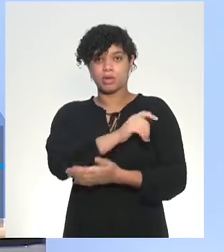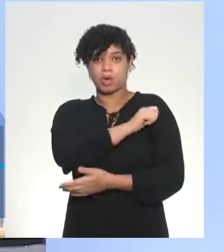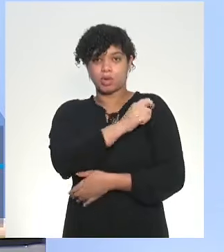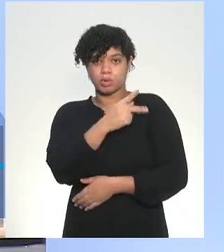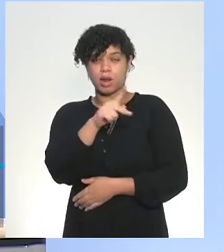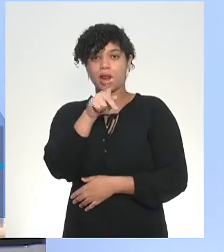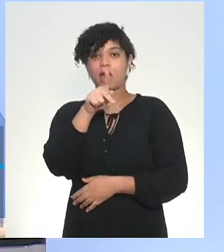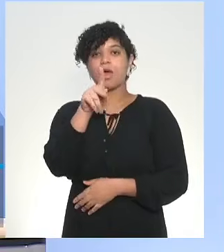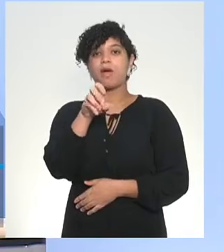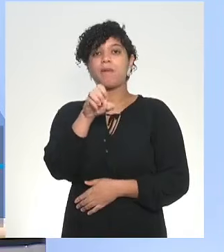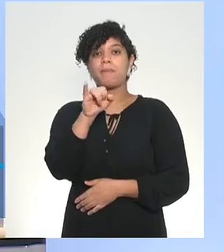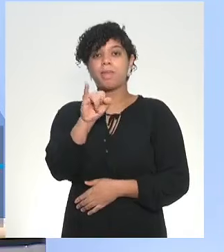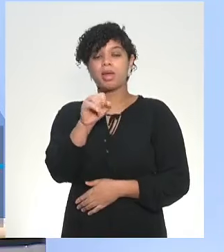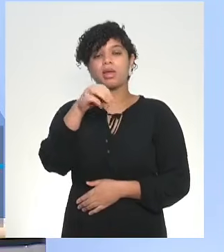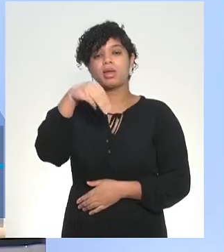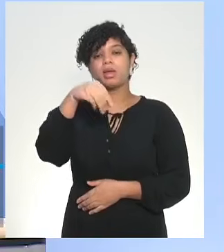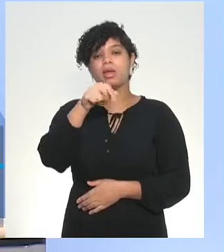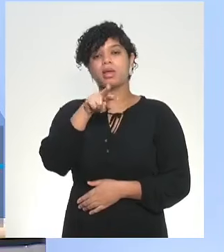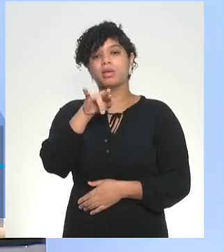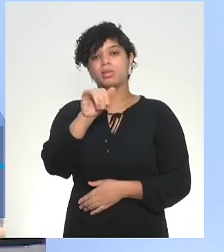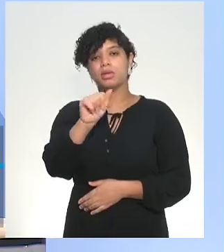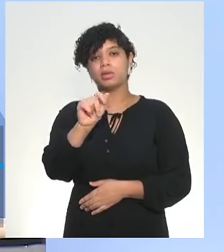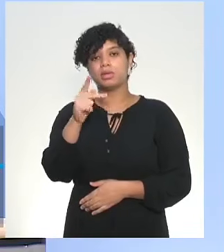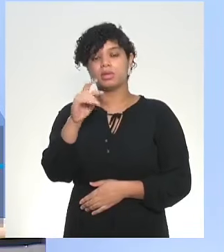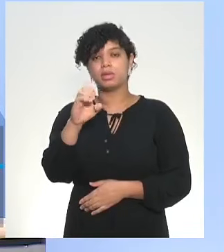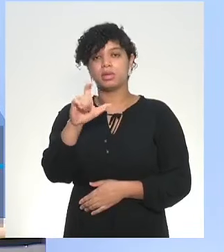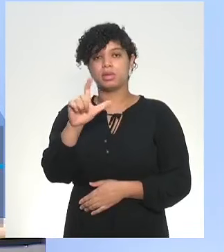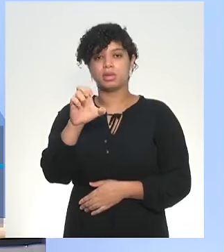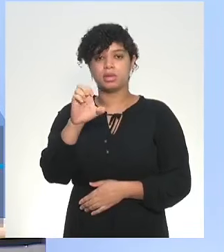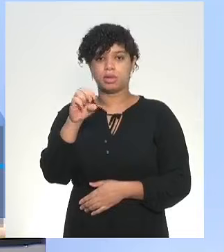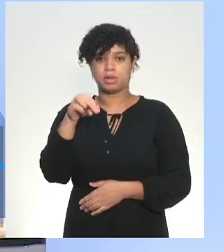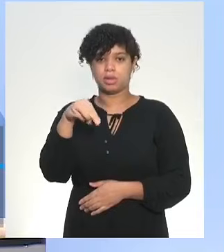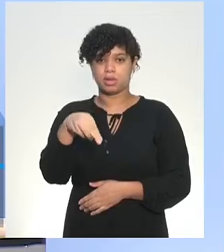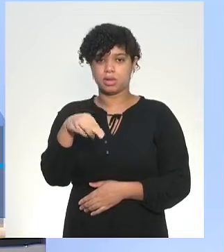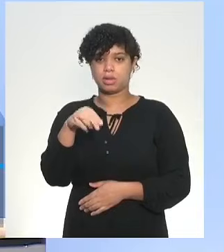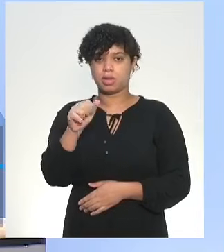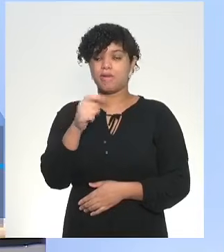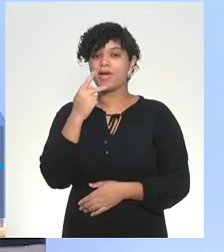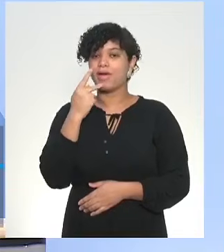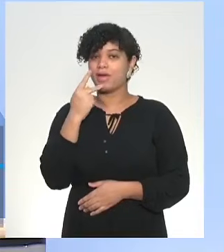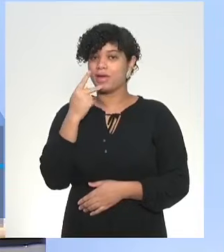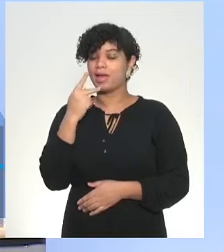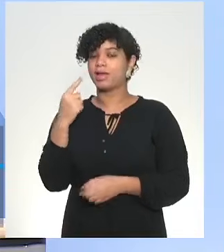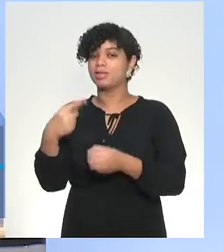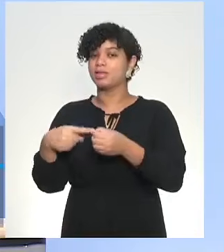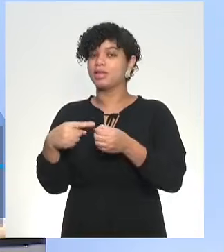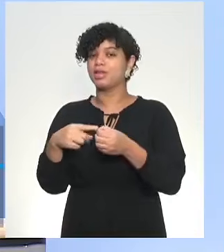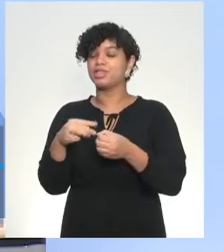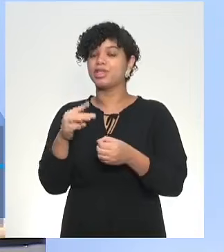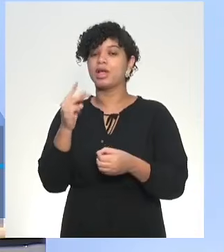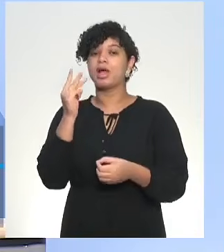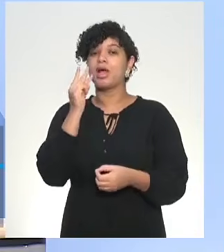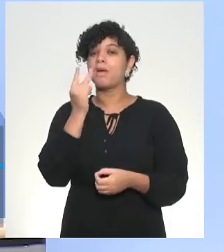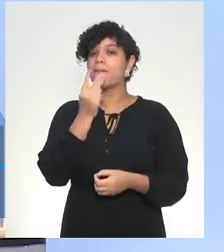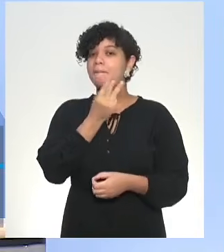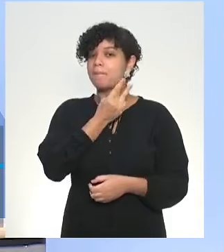PEI Maria Helena Colônia. Eles responderam que eles estão em Mauá e que faz parte da região